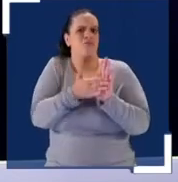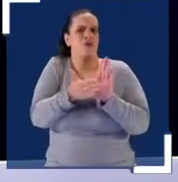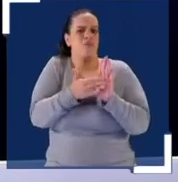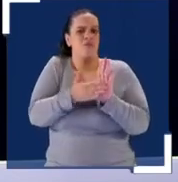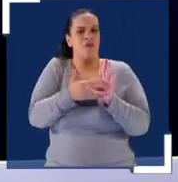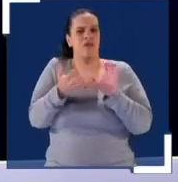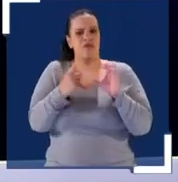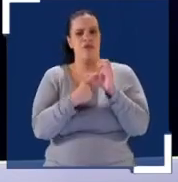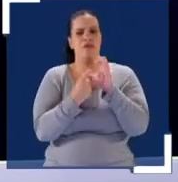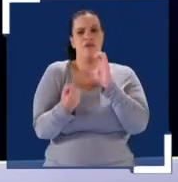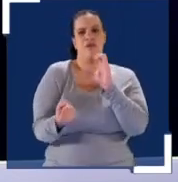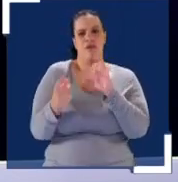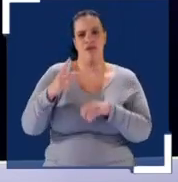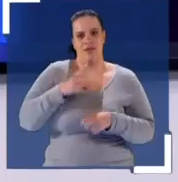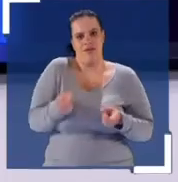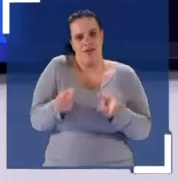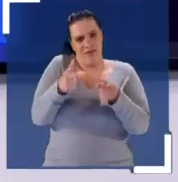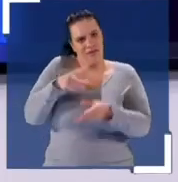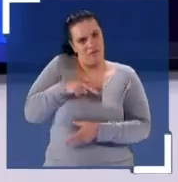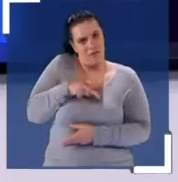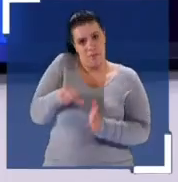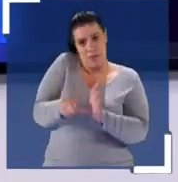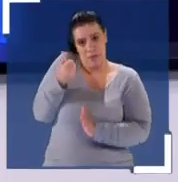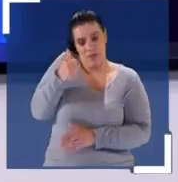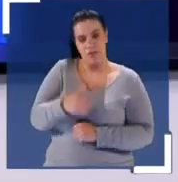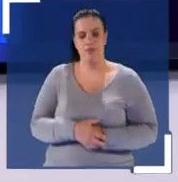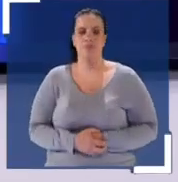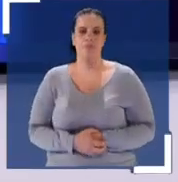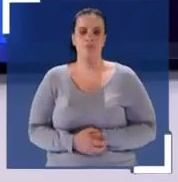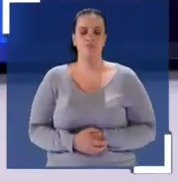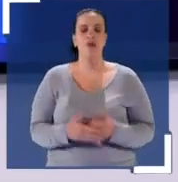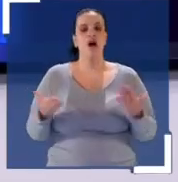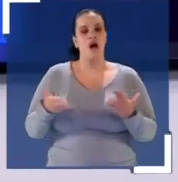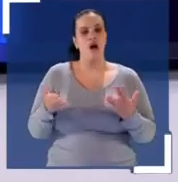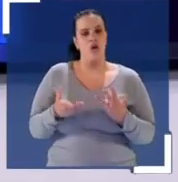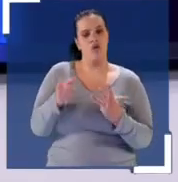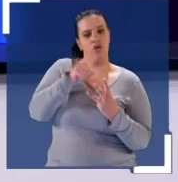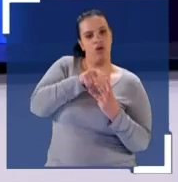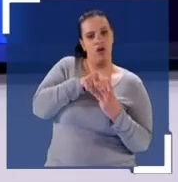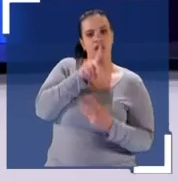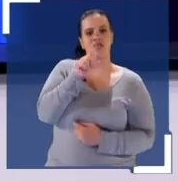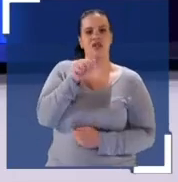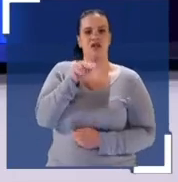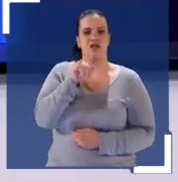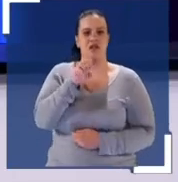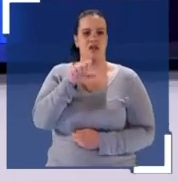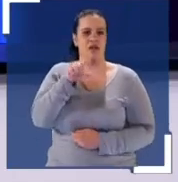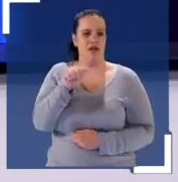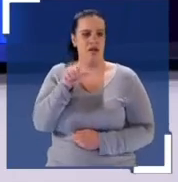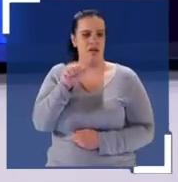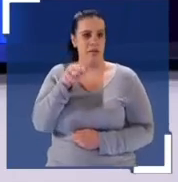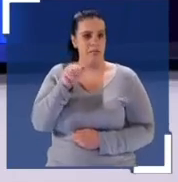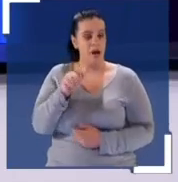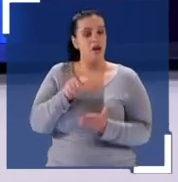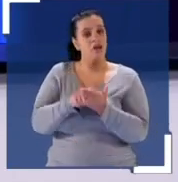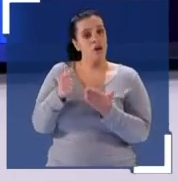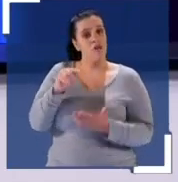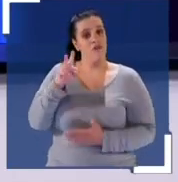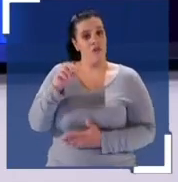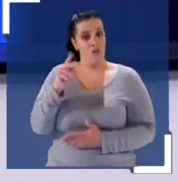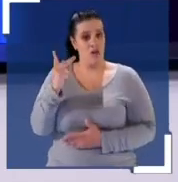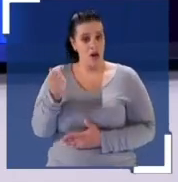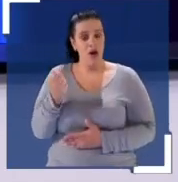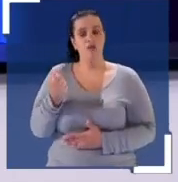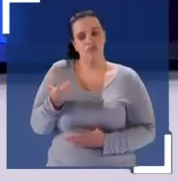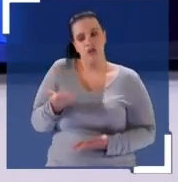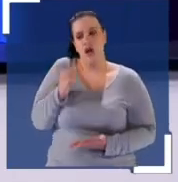de desestatização. Bom, agora a segunda participação da jornalista Daniela Lima, da Folha de São Paulo. Eu queria lembrá-la,